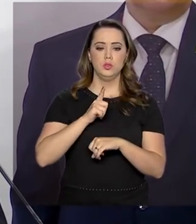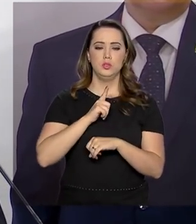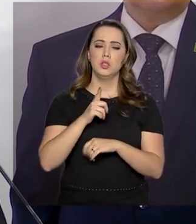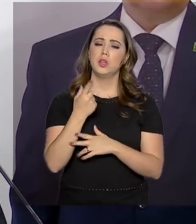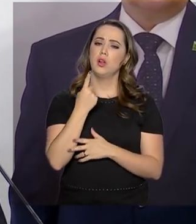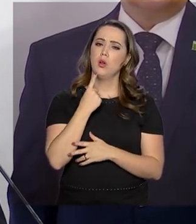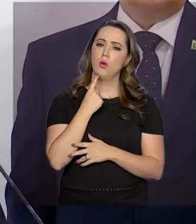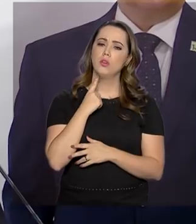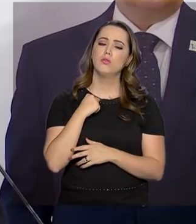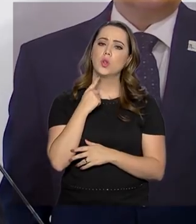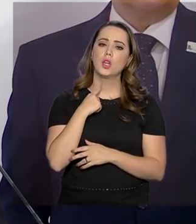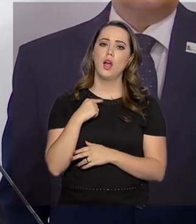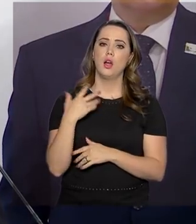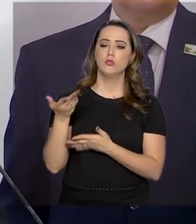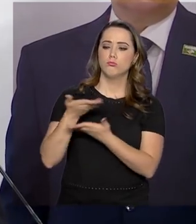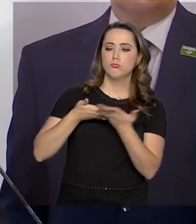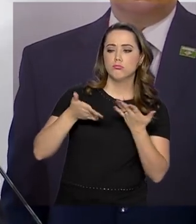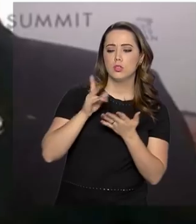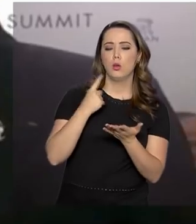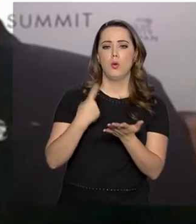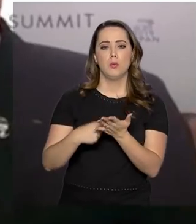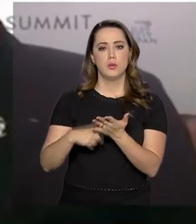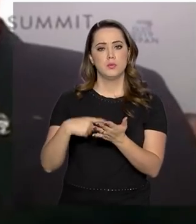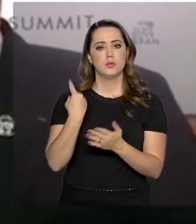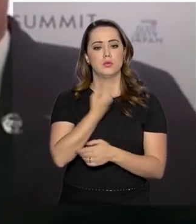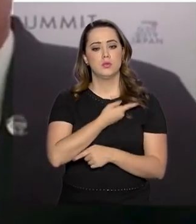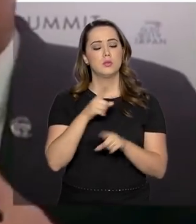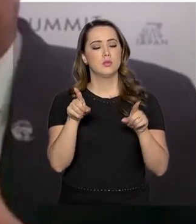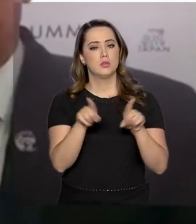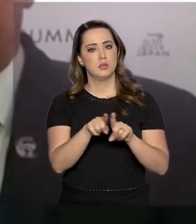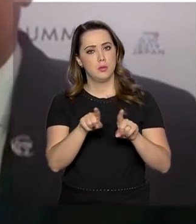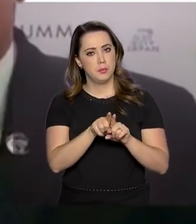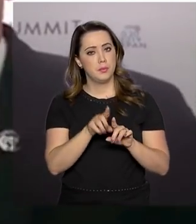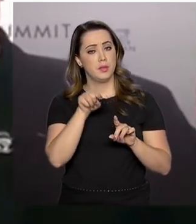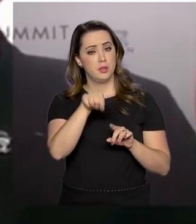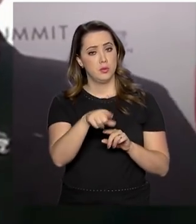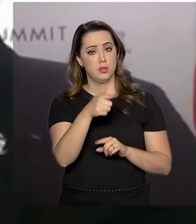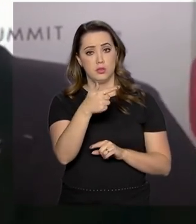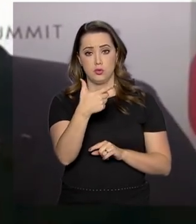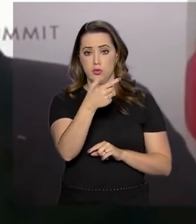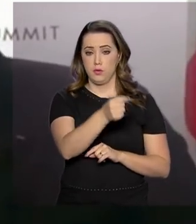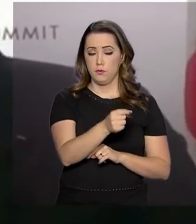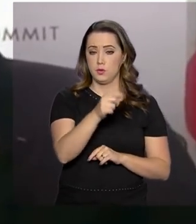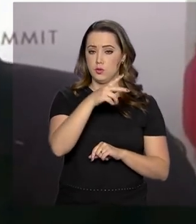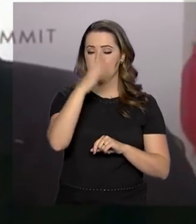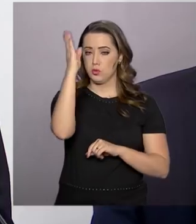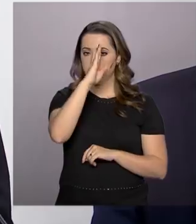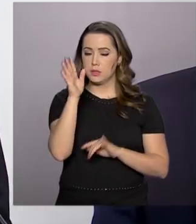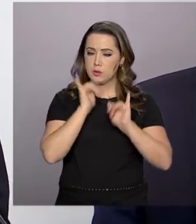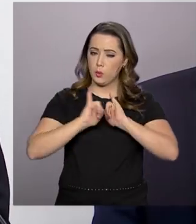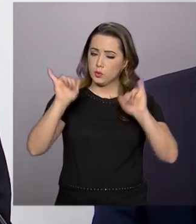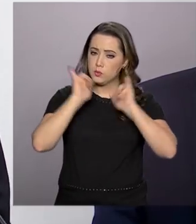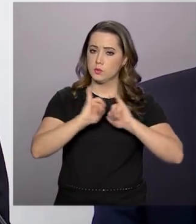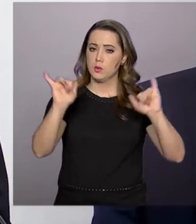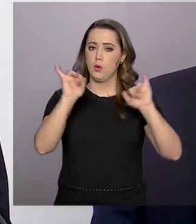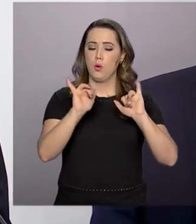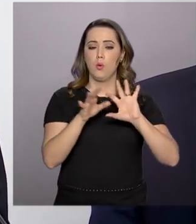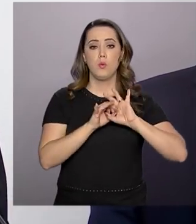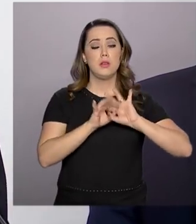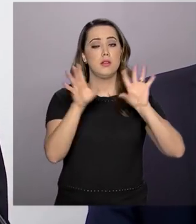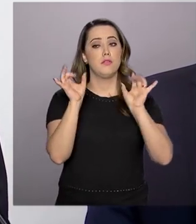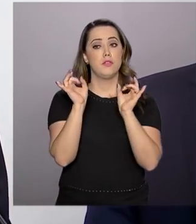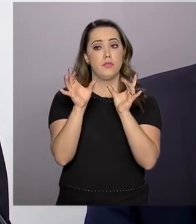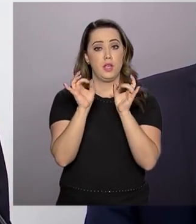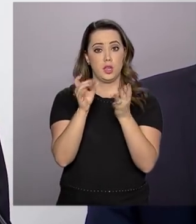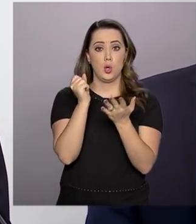interesse em negociar conosco. E foi também durante o G20 que o Brasil anunciou o acordo de livre